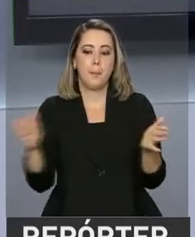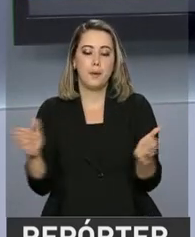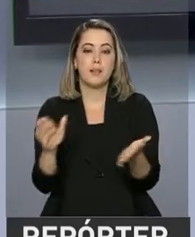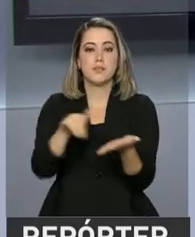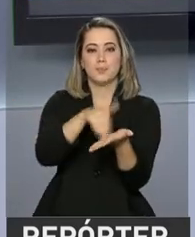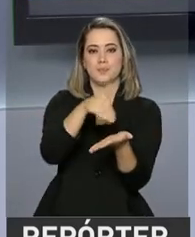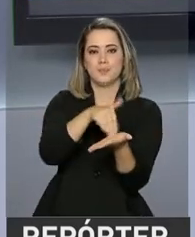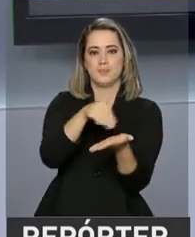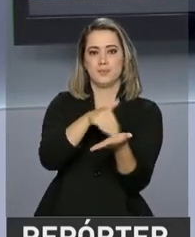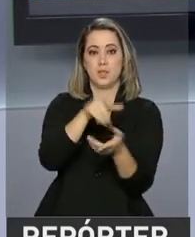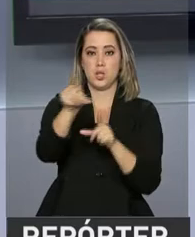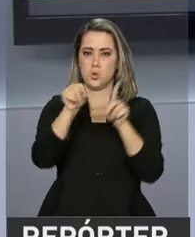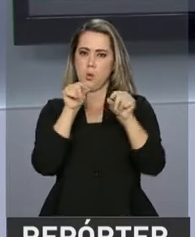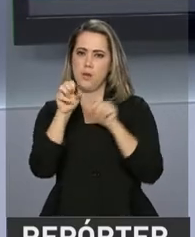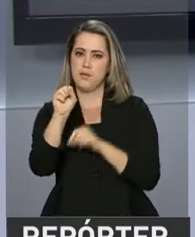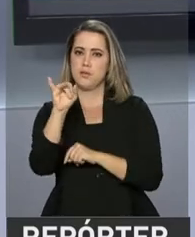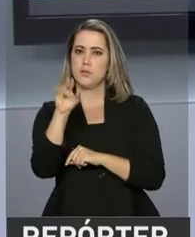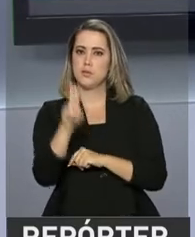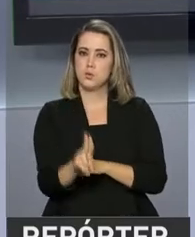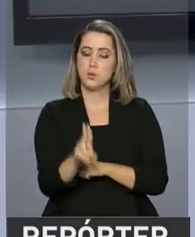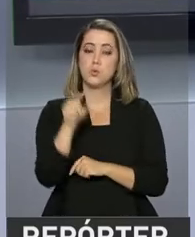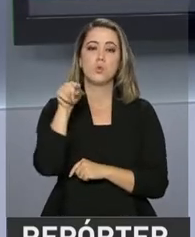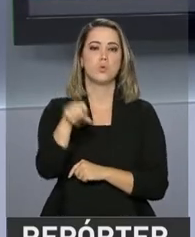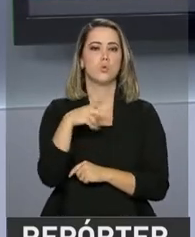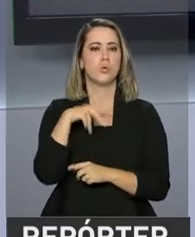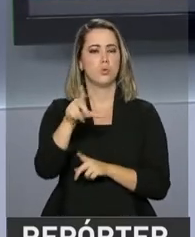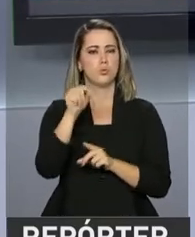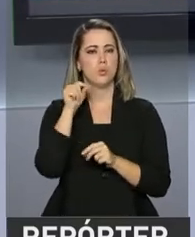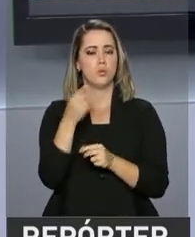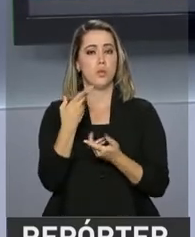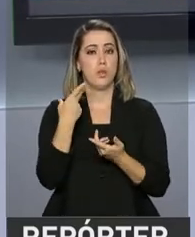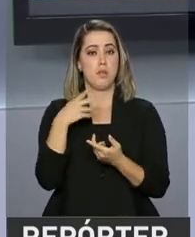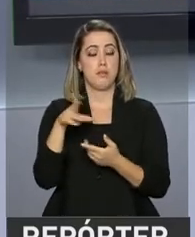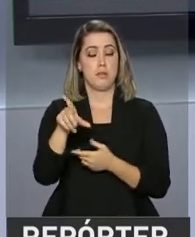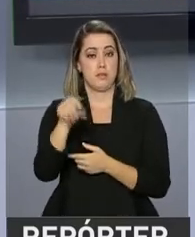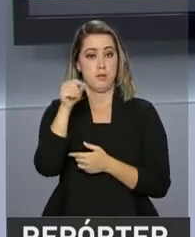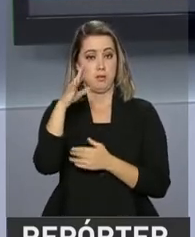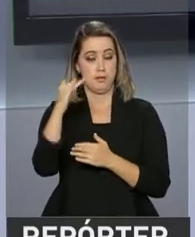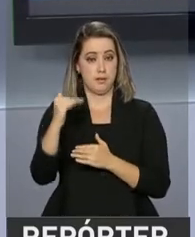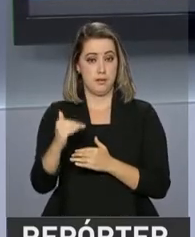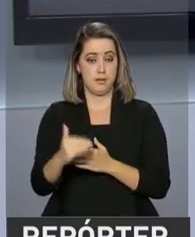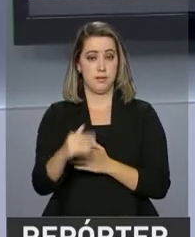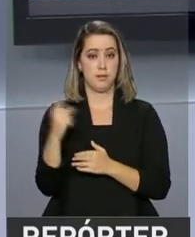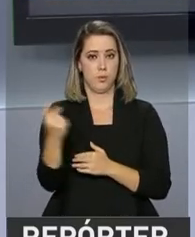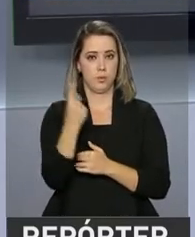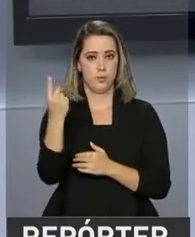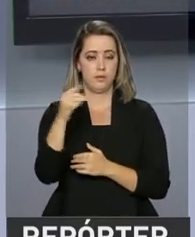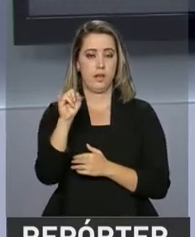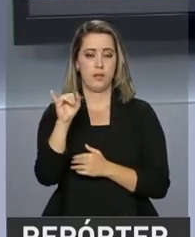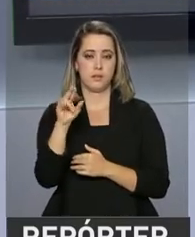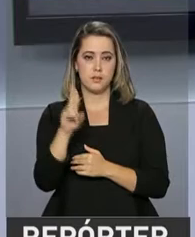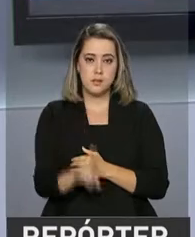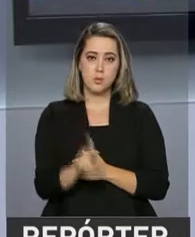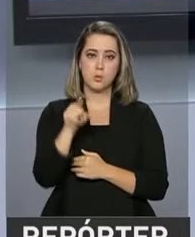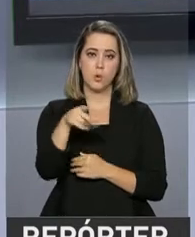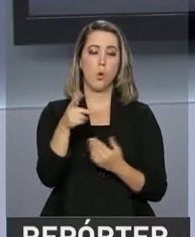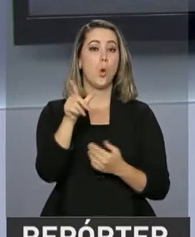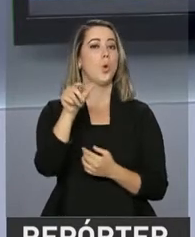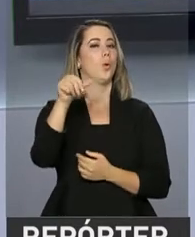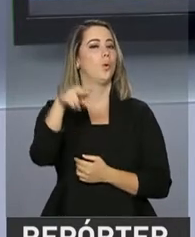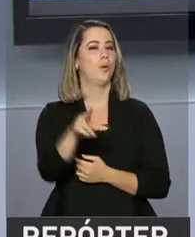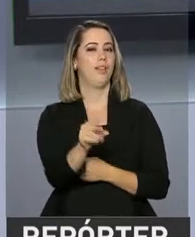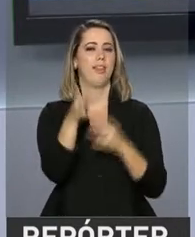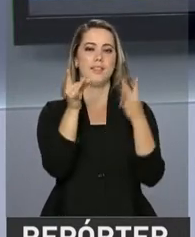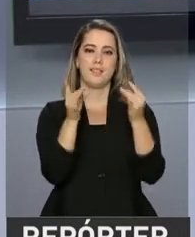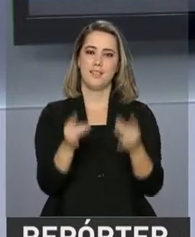matrícula para os selecionados no sisu o sistema de seleção unificada a repórter luana karen traz os detalhes ao vivo